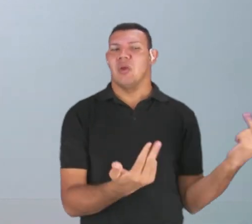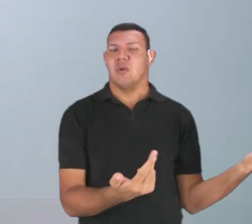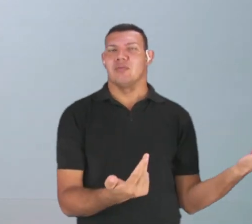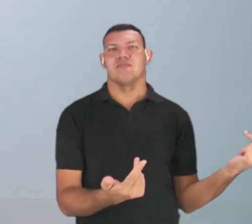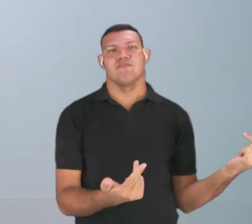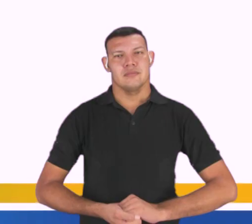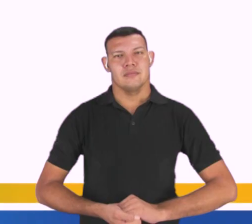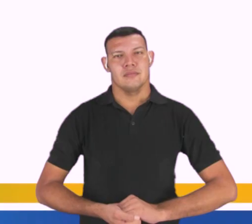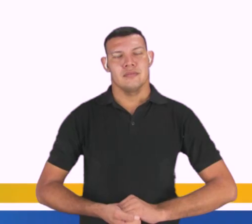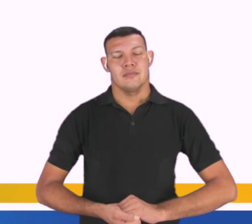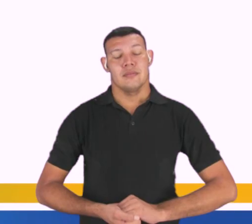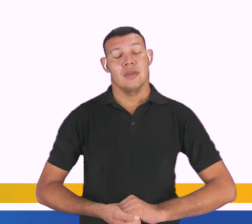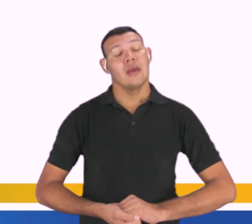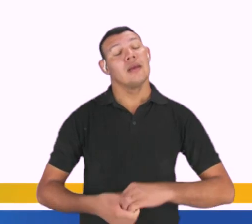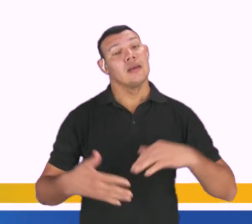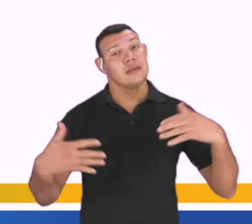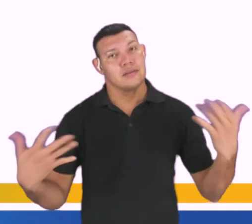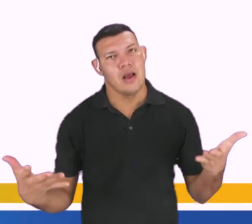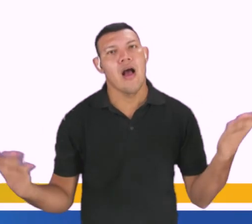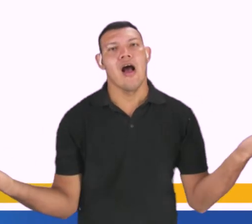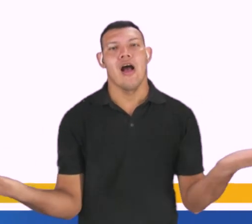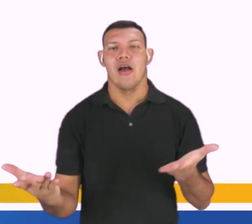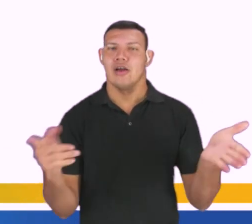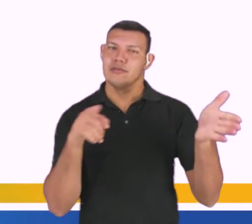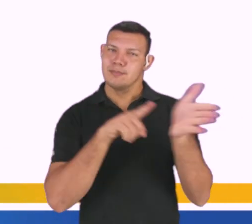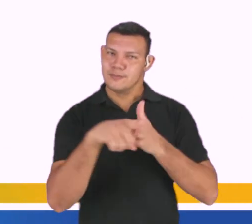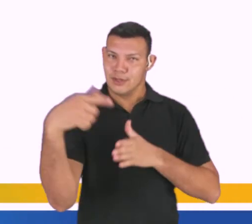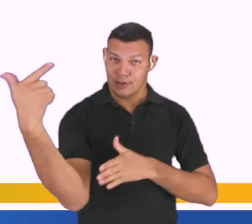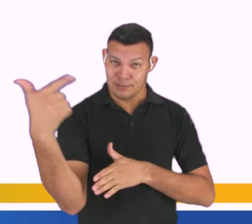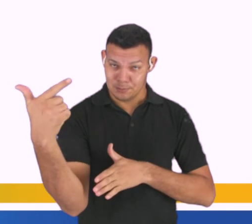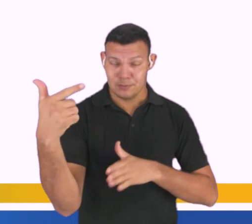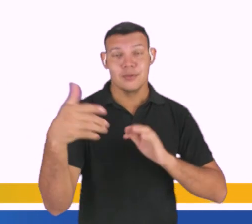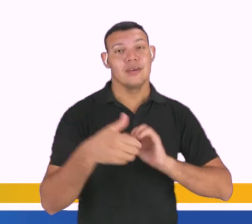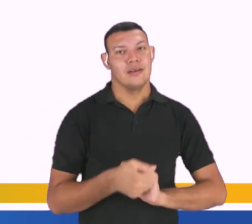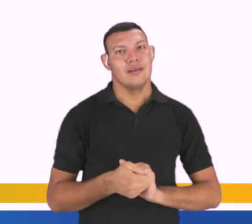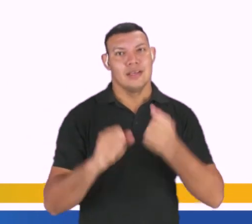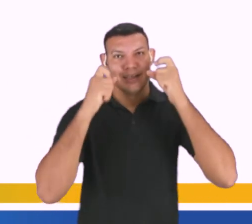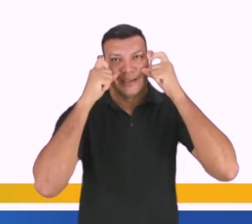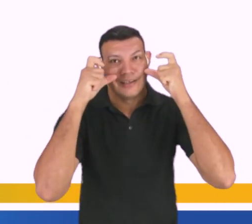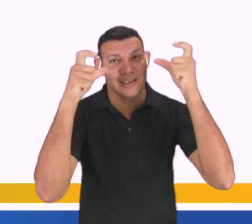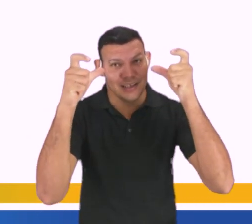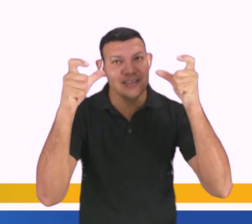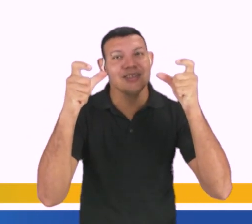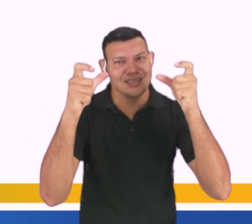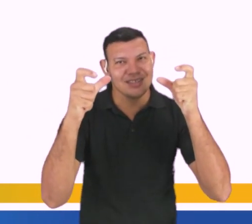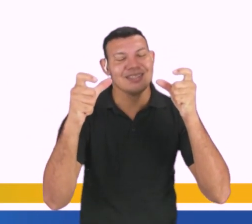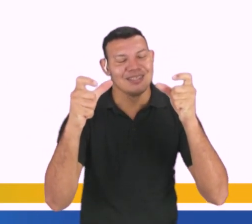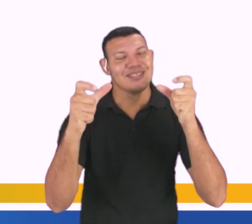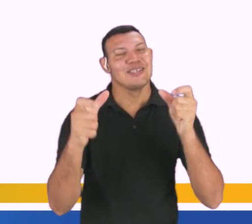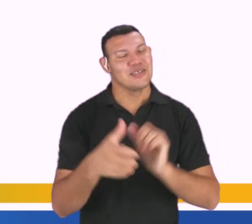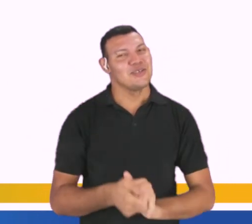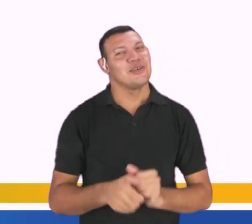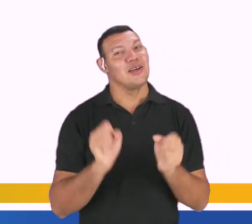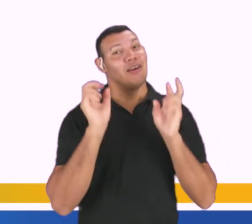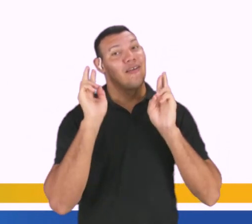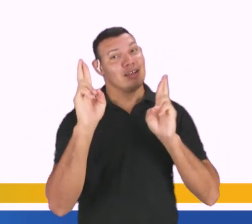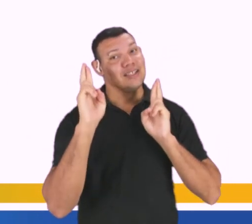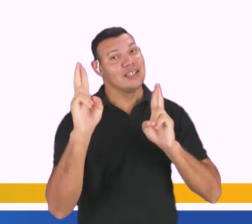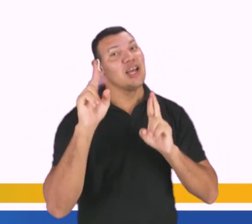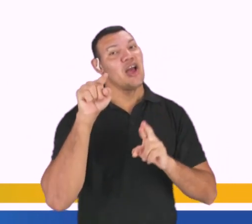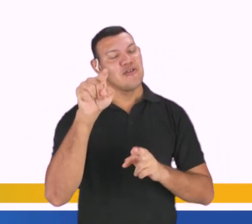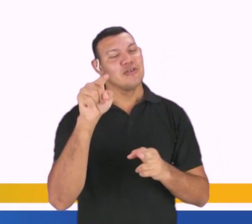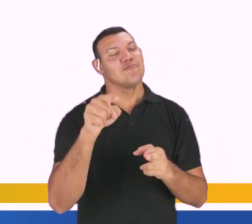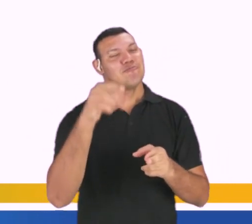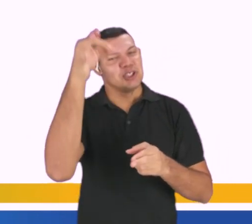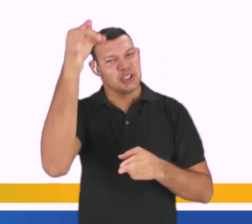vendo na imagem. Muito bem, e vamos agora para a segunda questão. Fica muito atento. Torço para que você consiga acertar duas